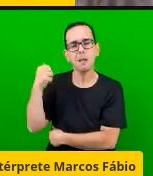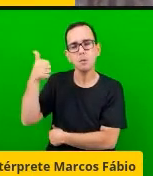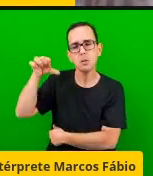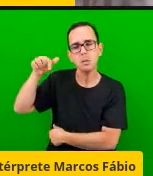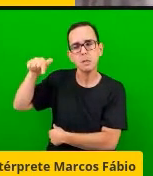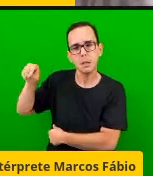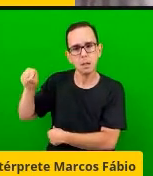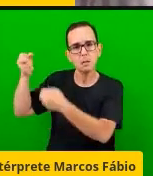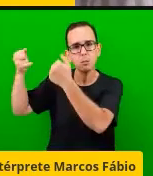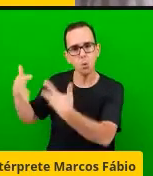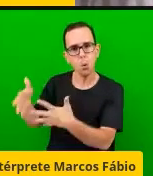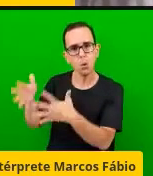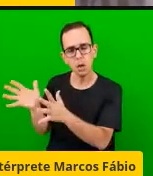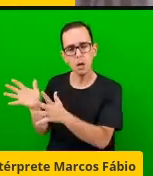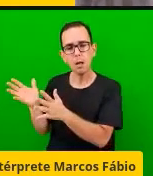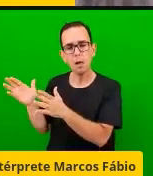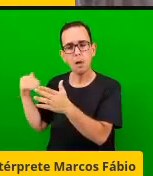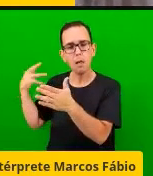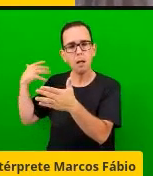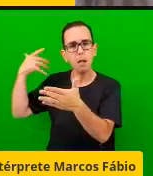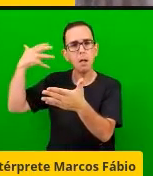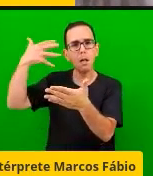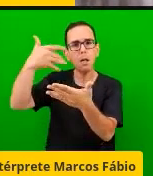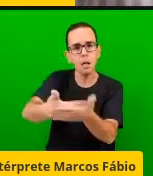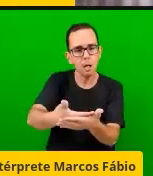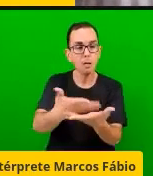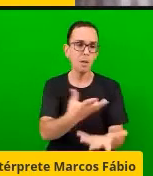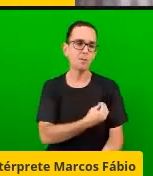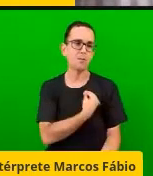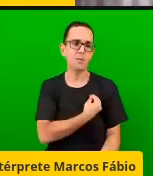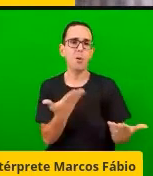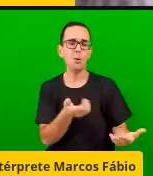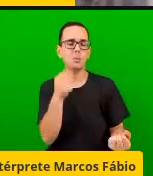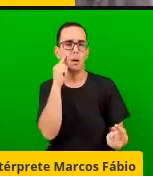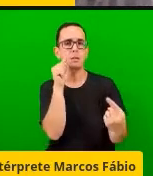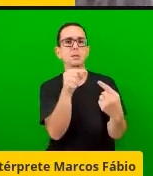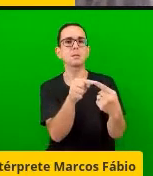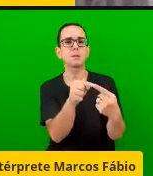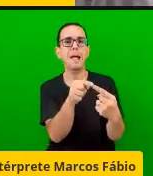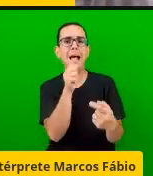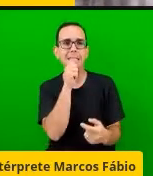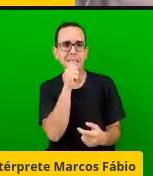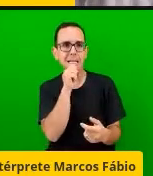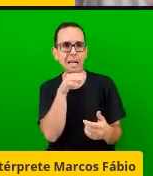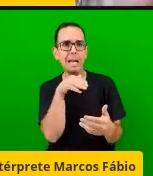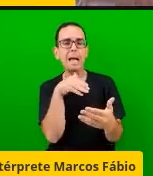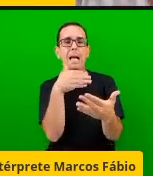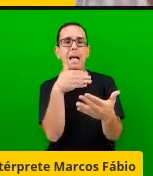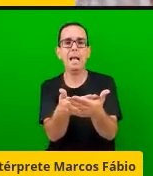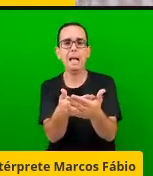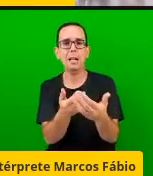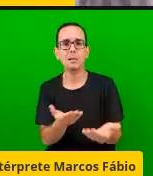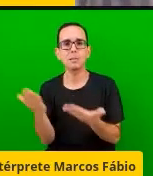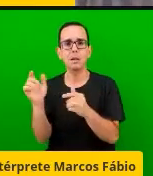vocês, vai gerar uma nova realidade que a gente está vivendo e que a gente vai chegar em breve agora nos próximos slides. Beleza.